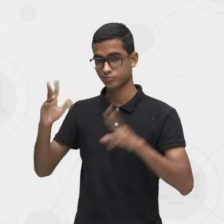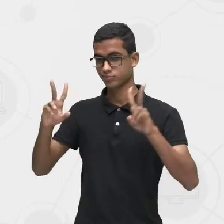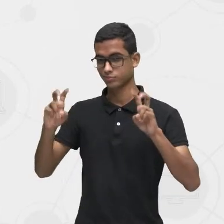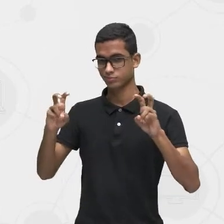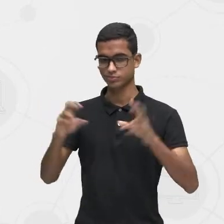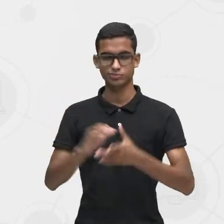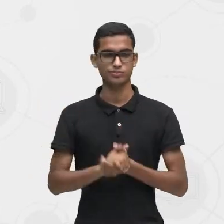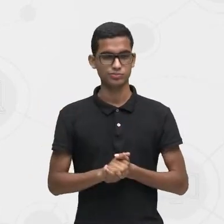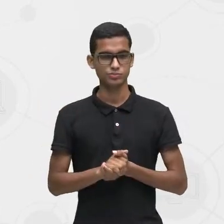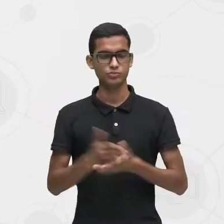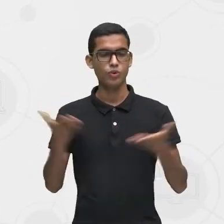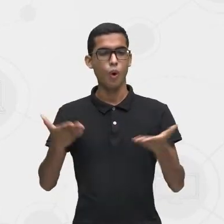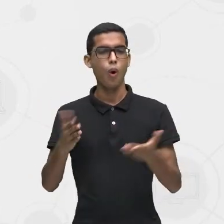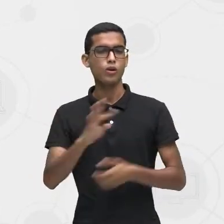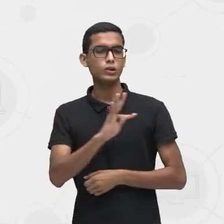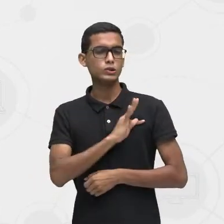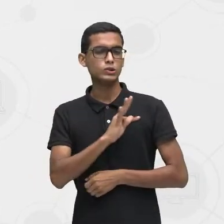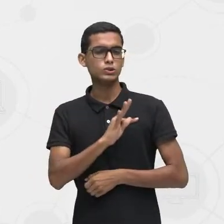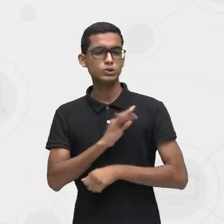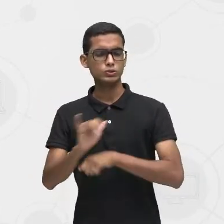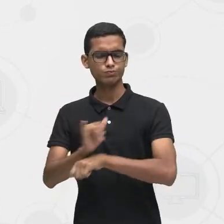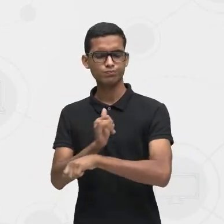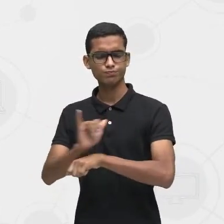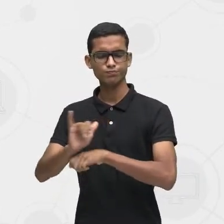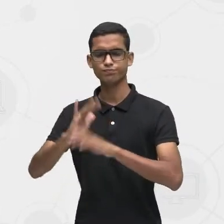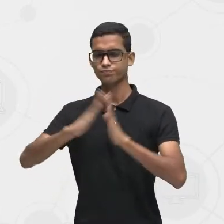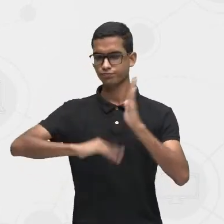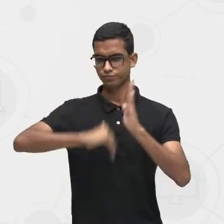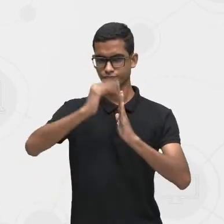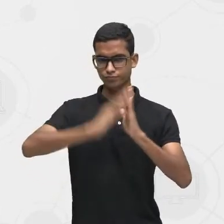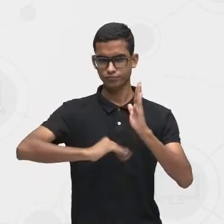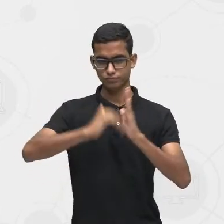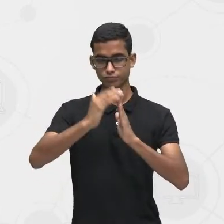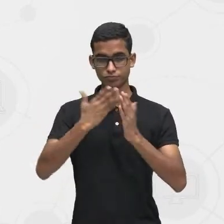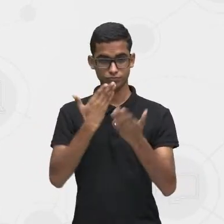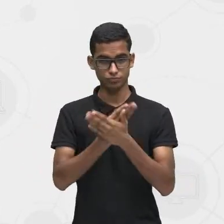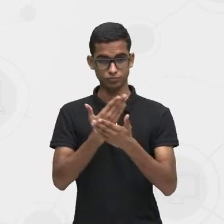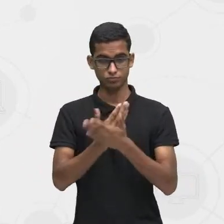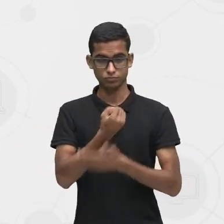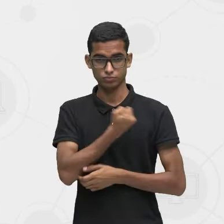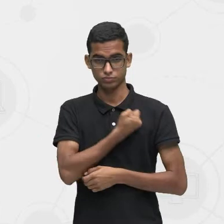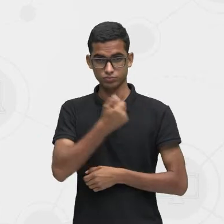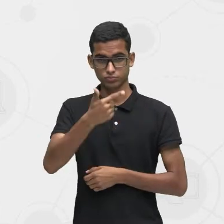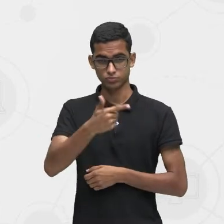Hoje nós vamos falar sobre técnicas de pintura e a aula é 209.